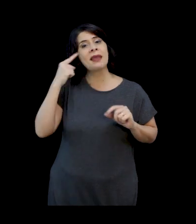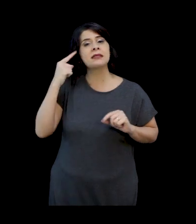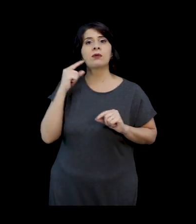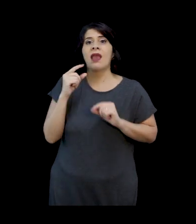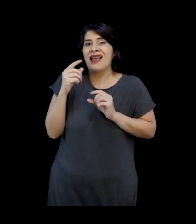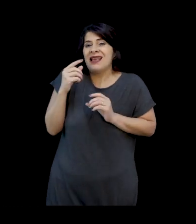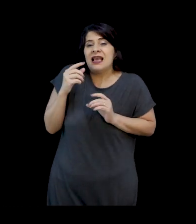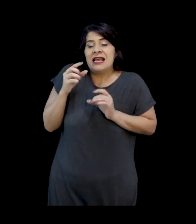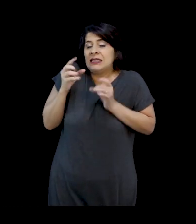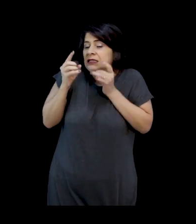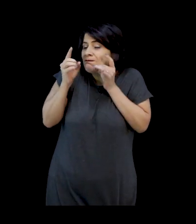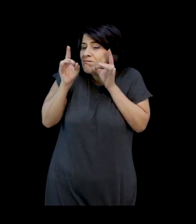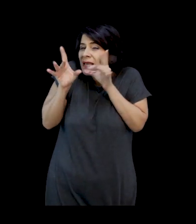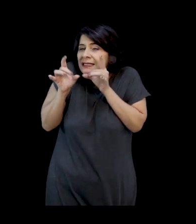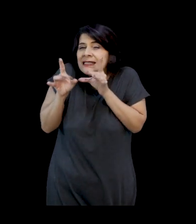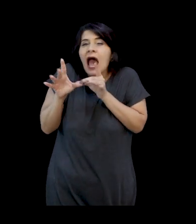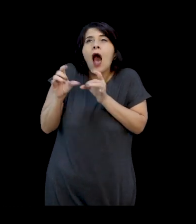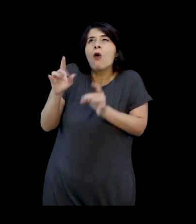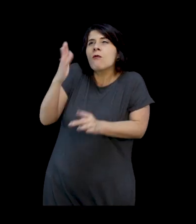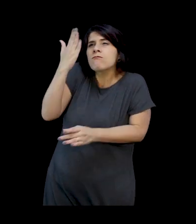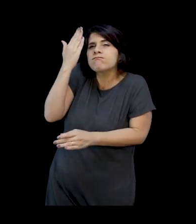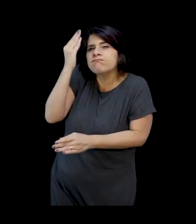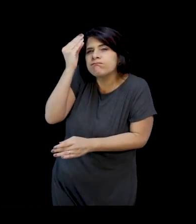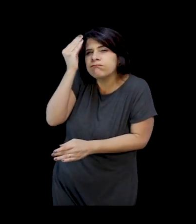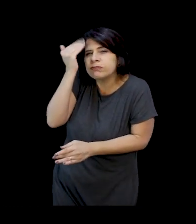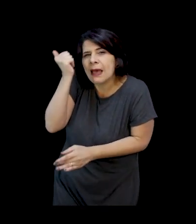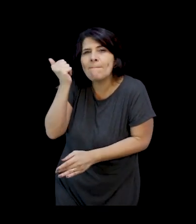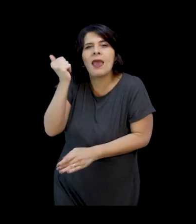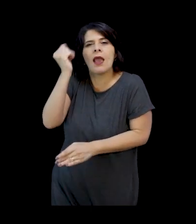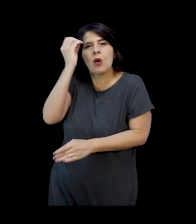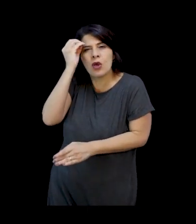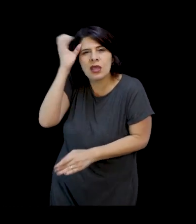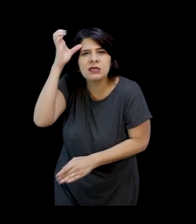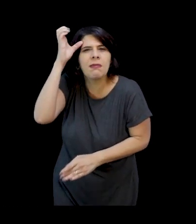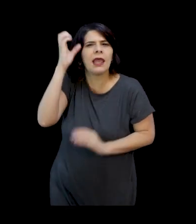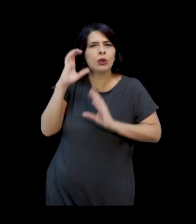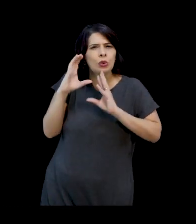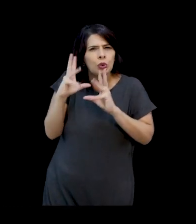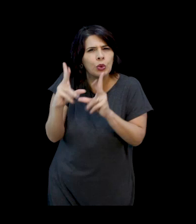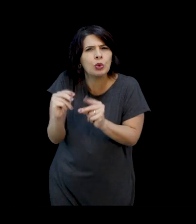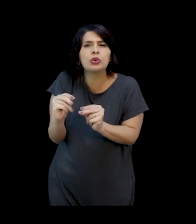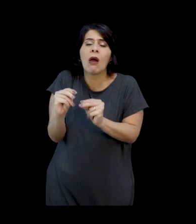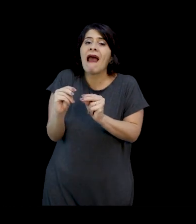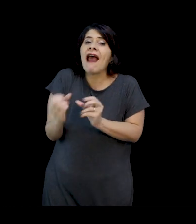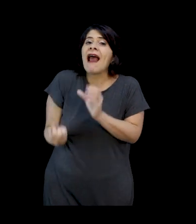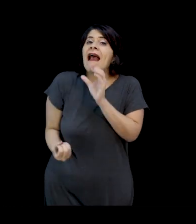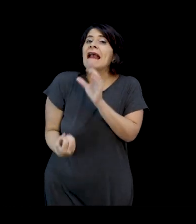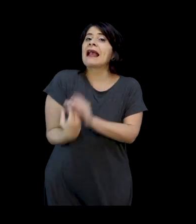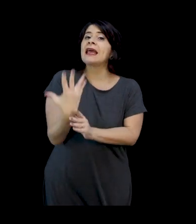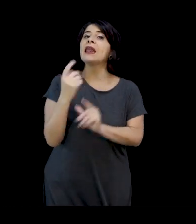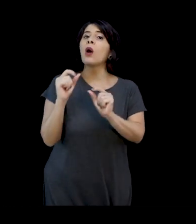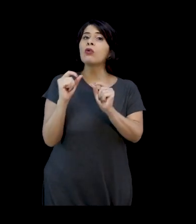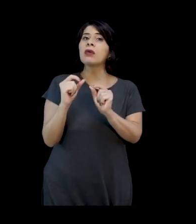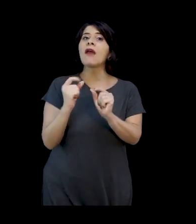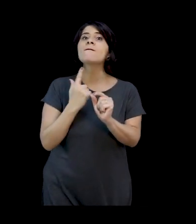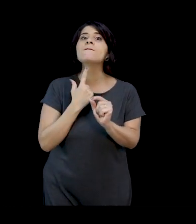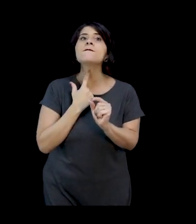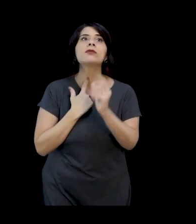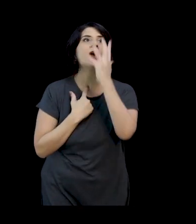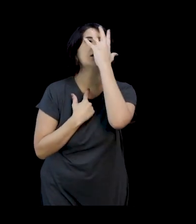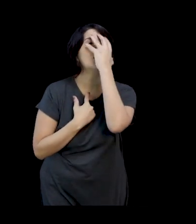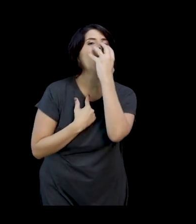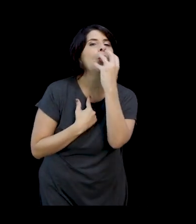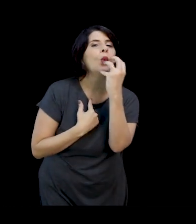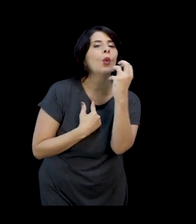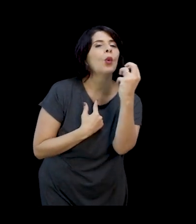dos saberes transforma a linguagem cultural em uma espécie de tecnologia que cria uma espécie de fetiche em